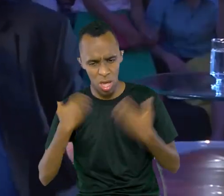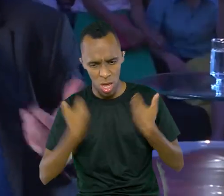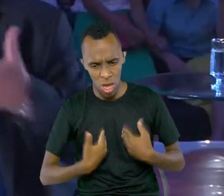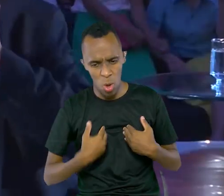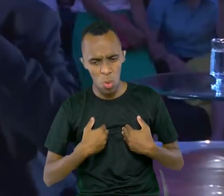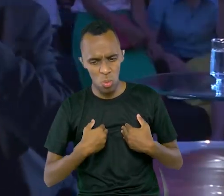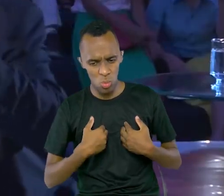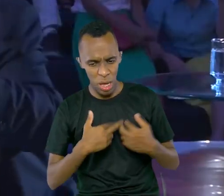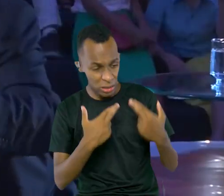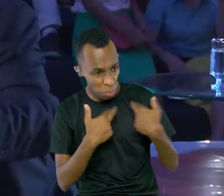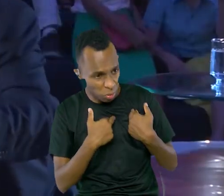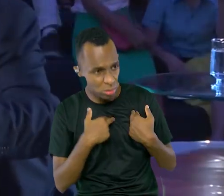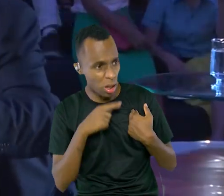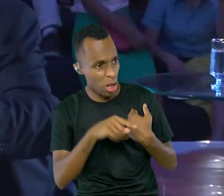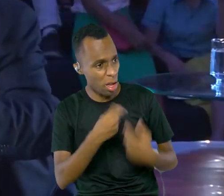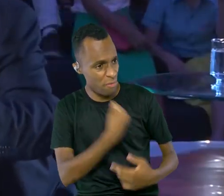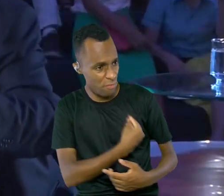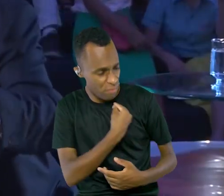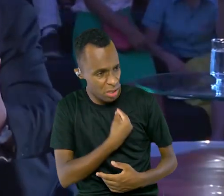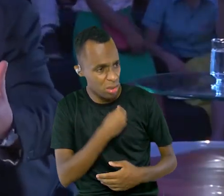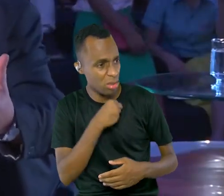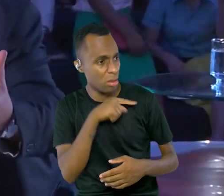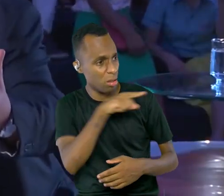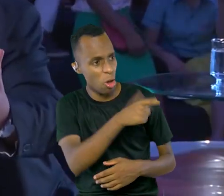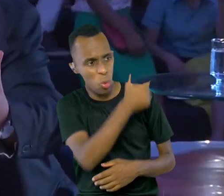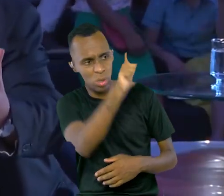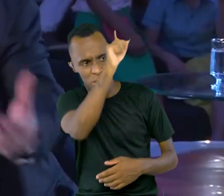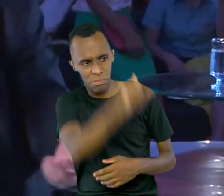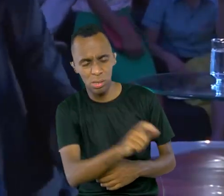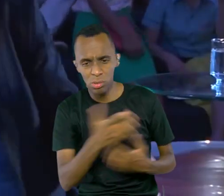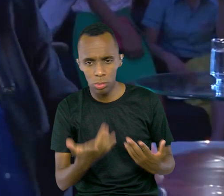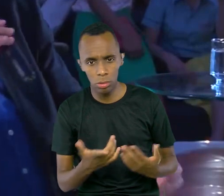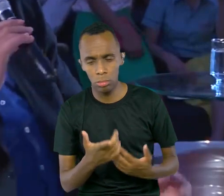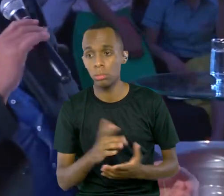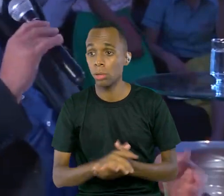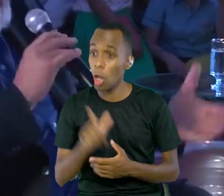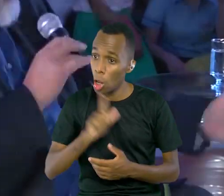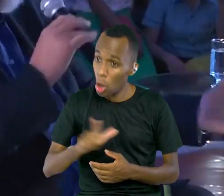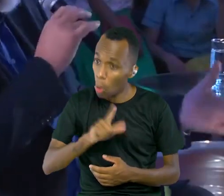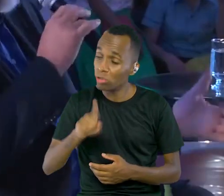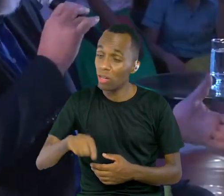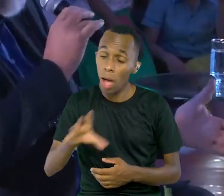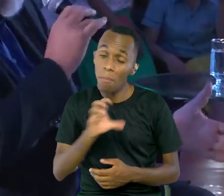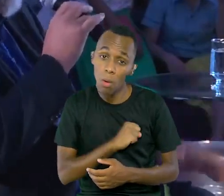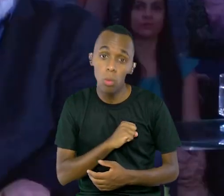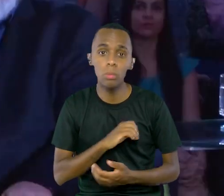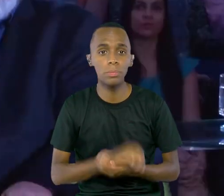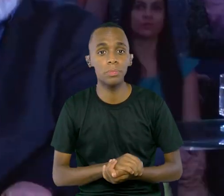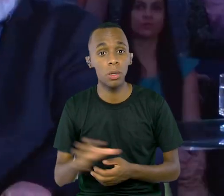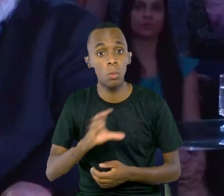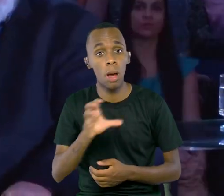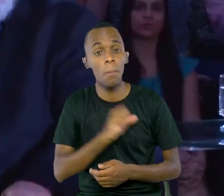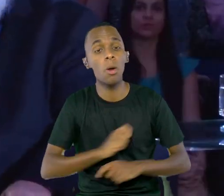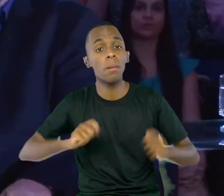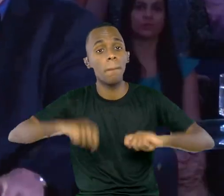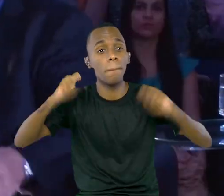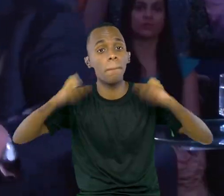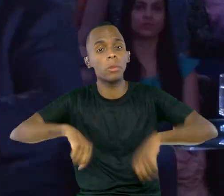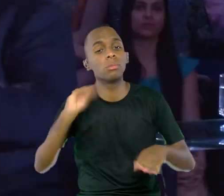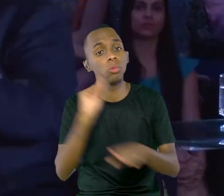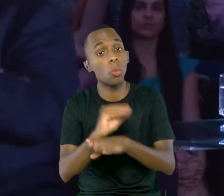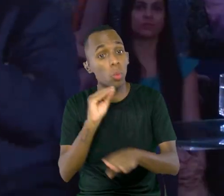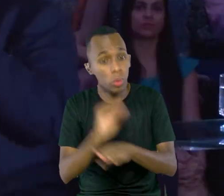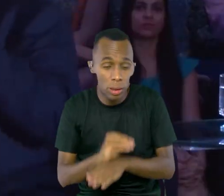irmão? Tenho eu que tomar conta da vida do outro? Claro, isso é amor. O